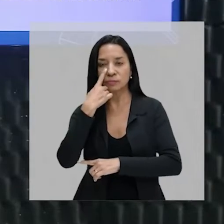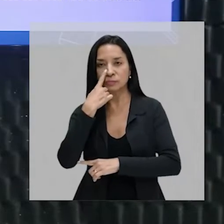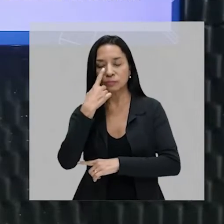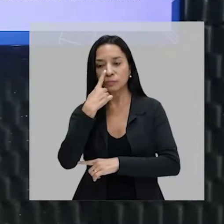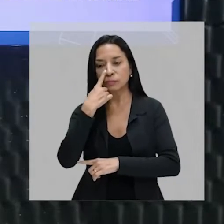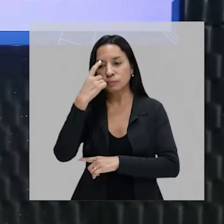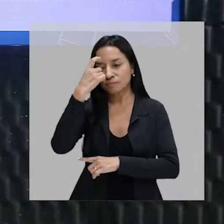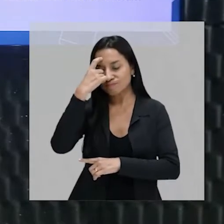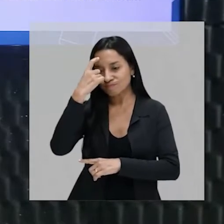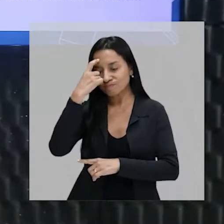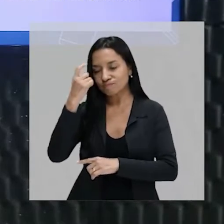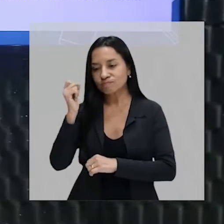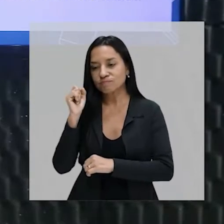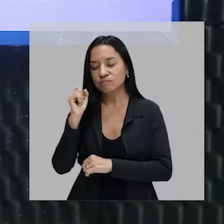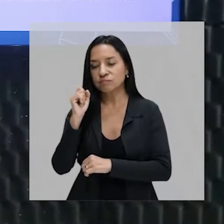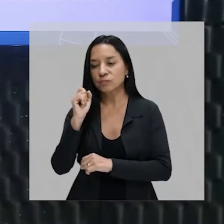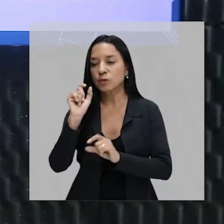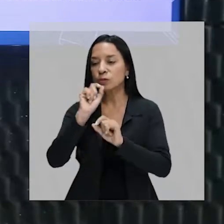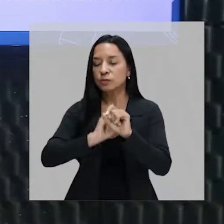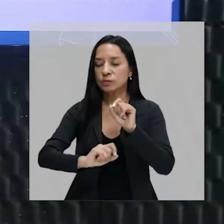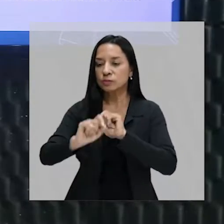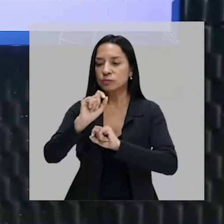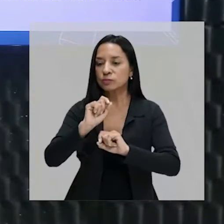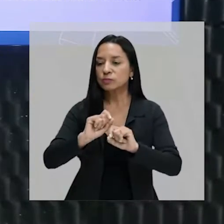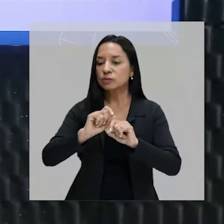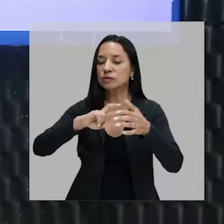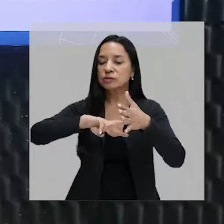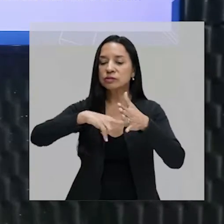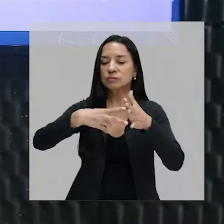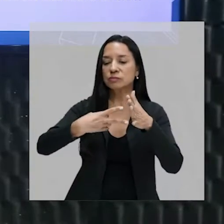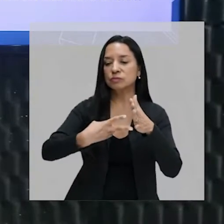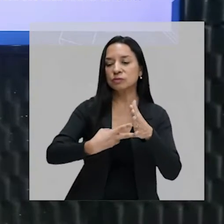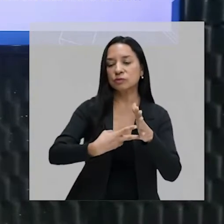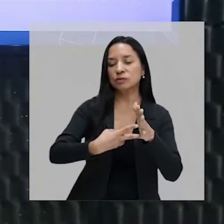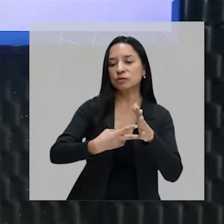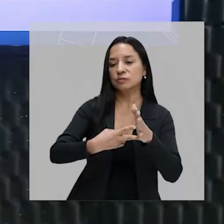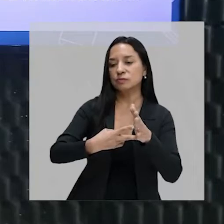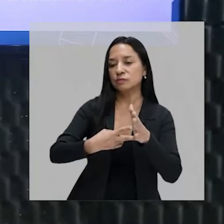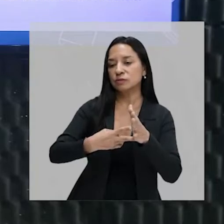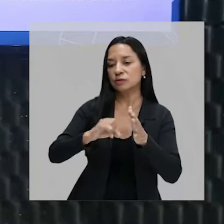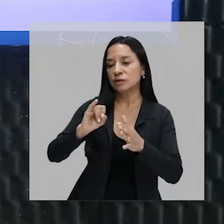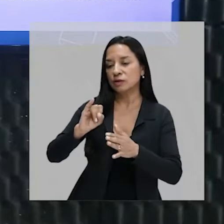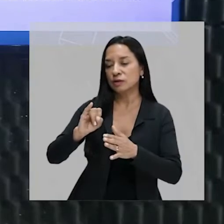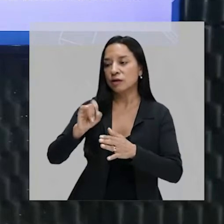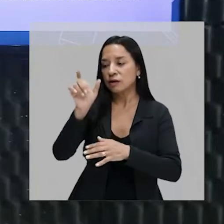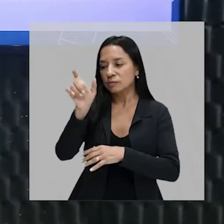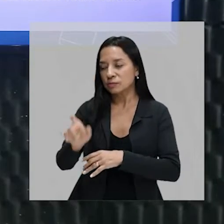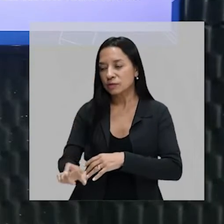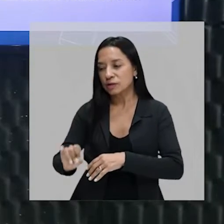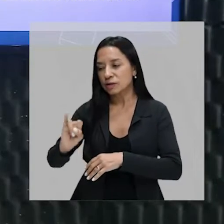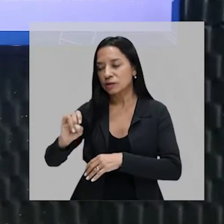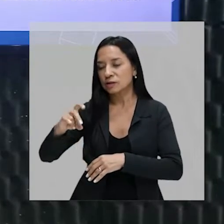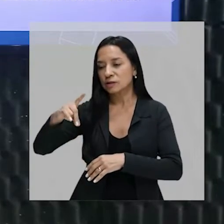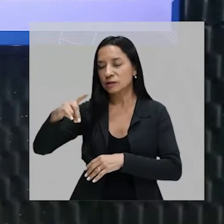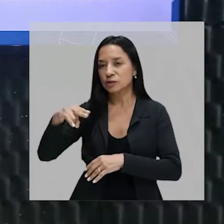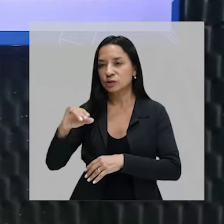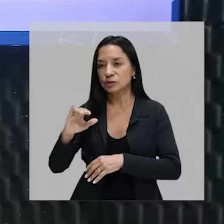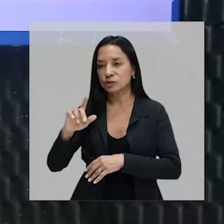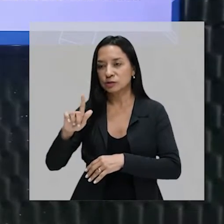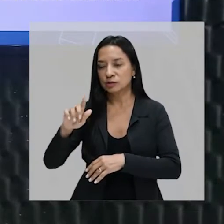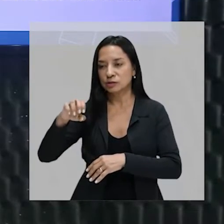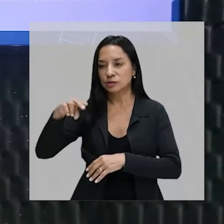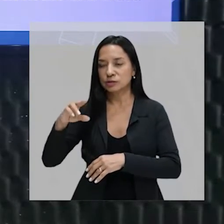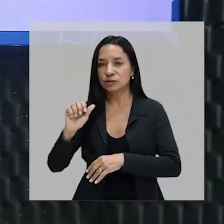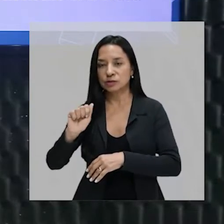a ideia do que é ser indígena na atualidade O que é